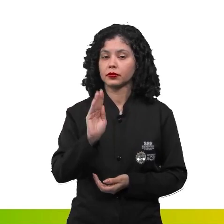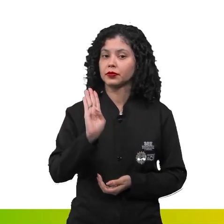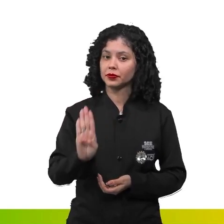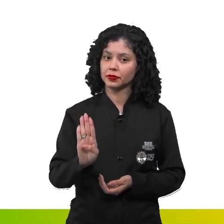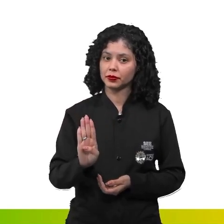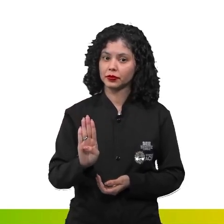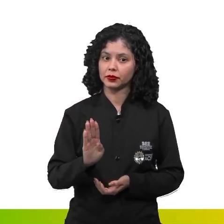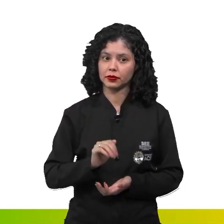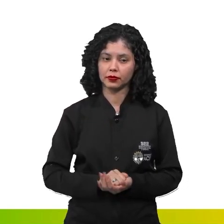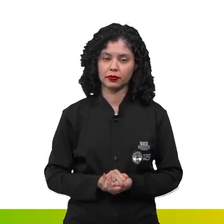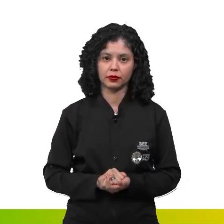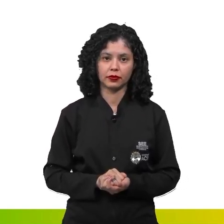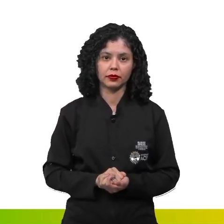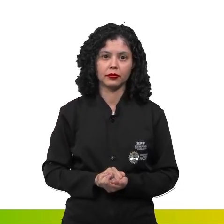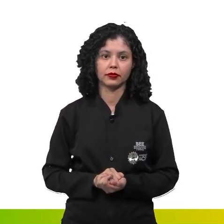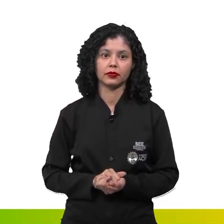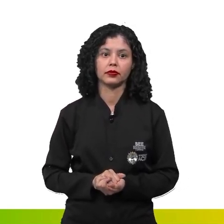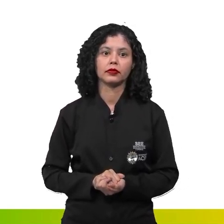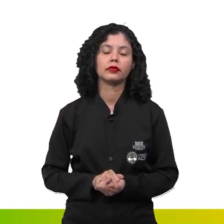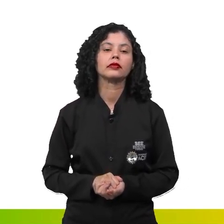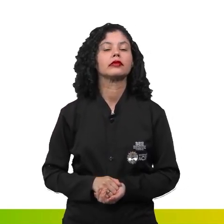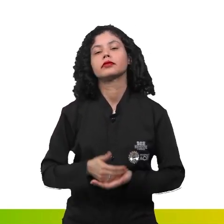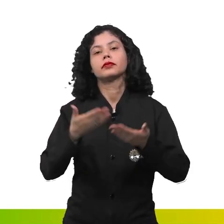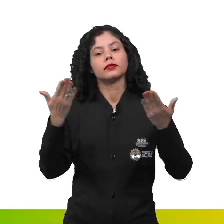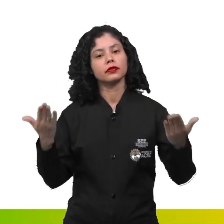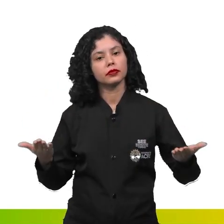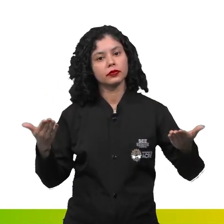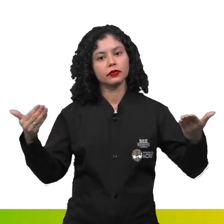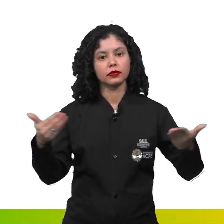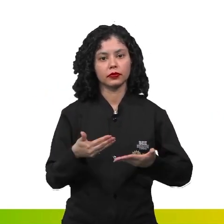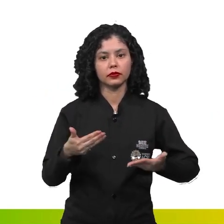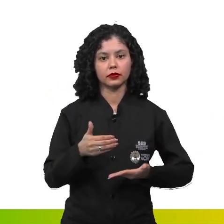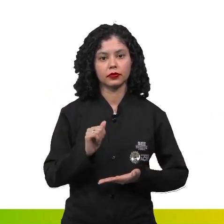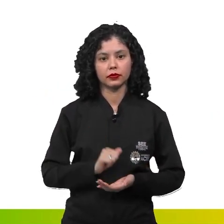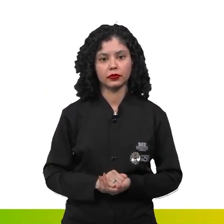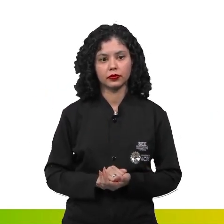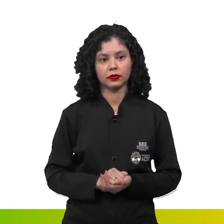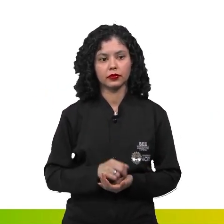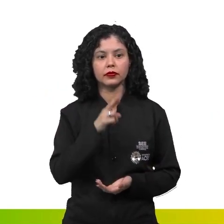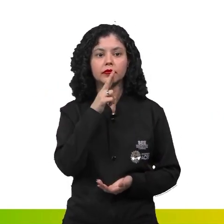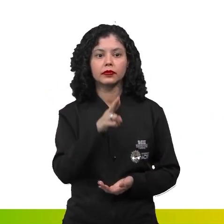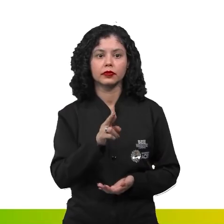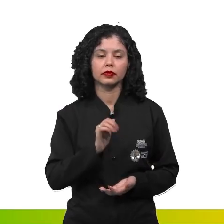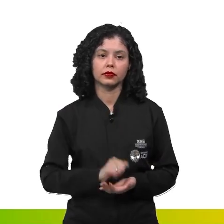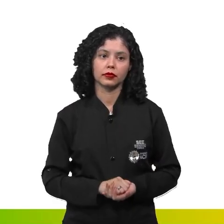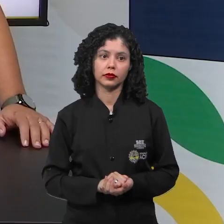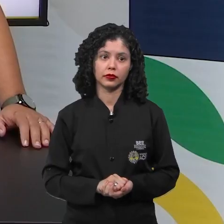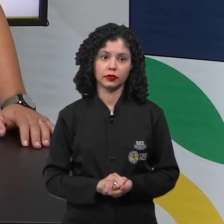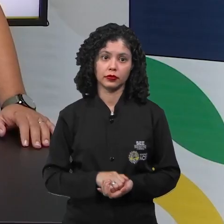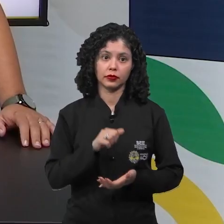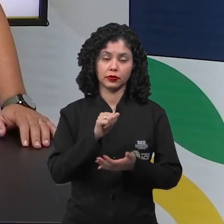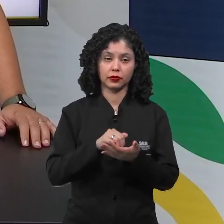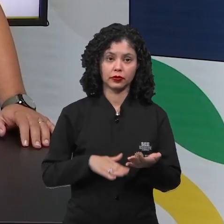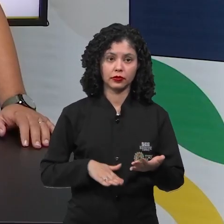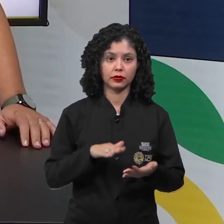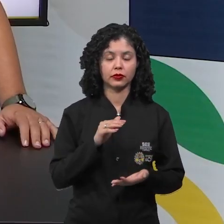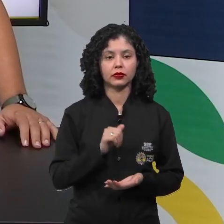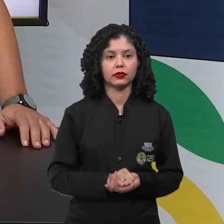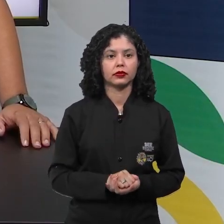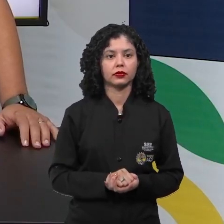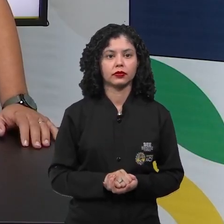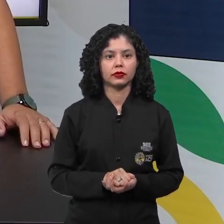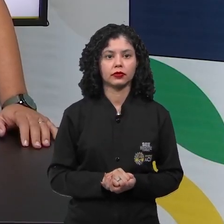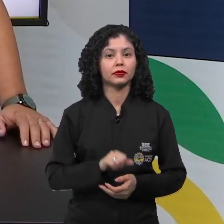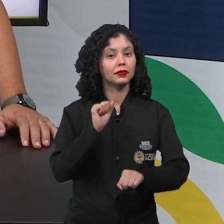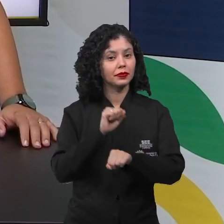11.264 kilobytes. E agora nós vamos resolver as nossas atividades e